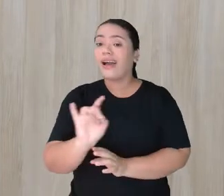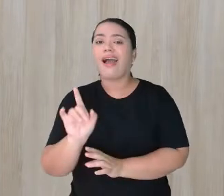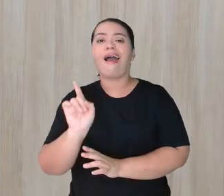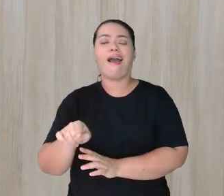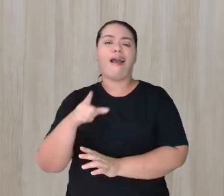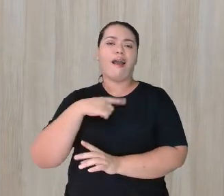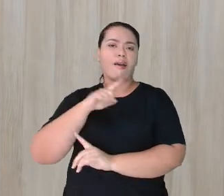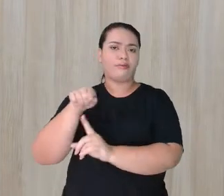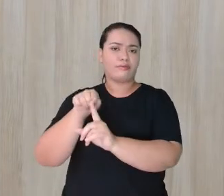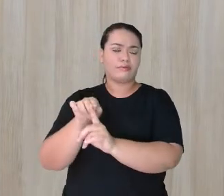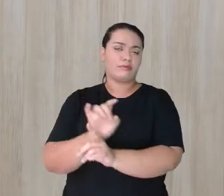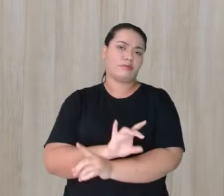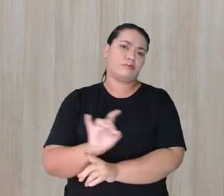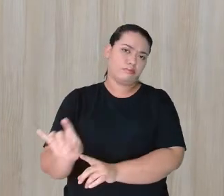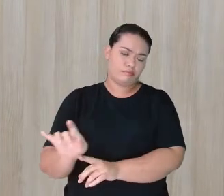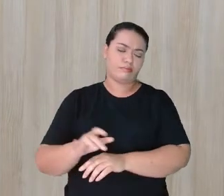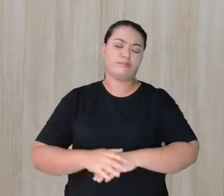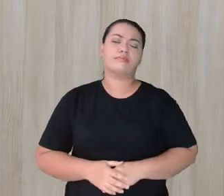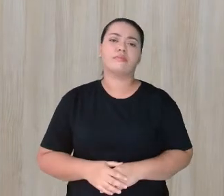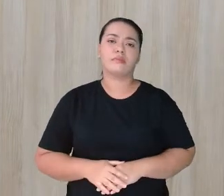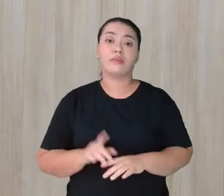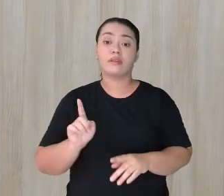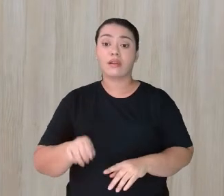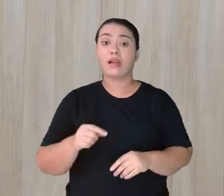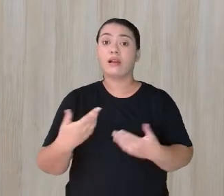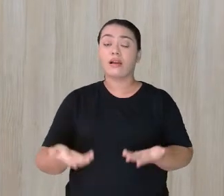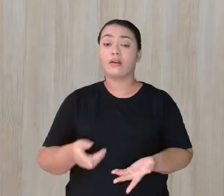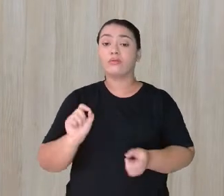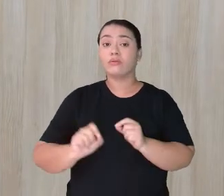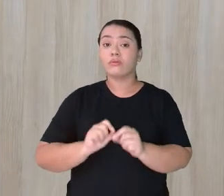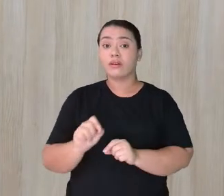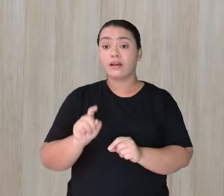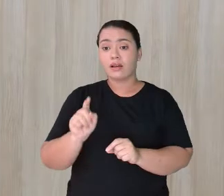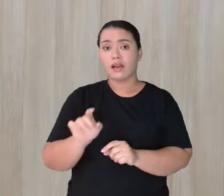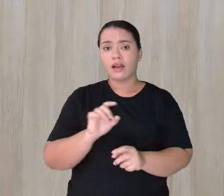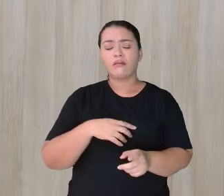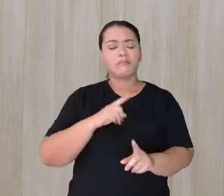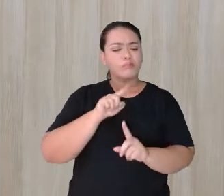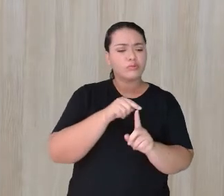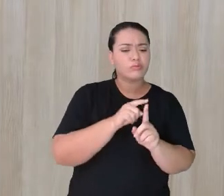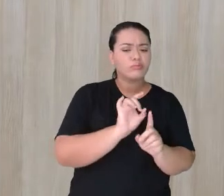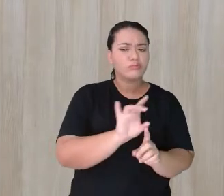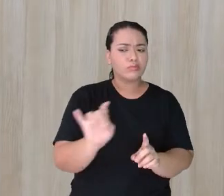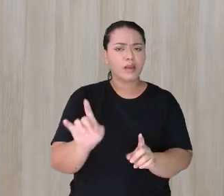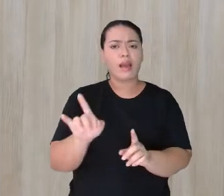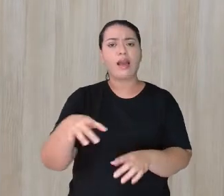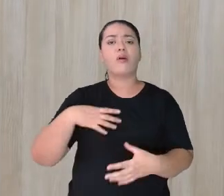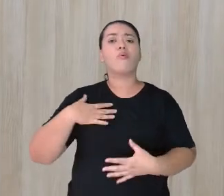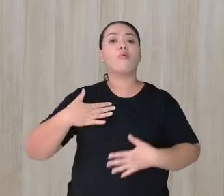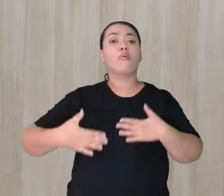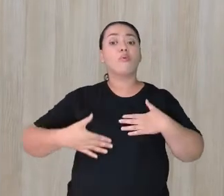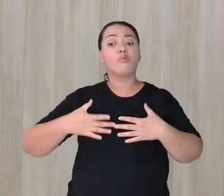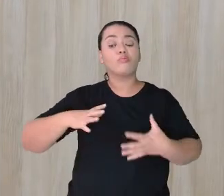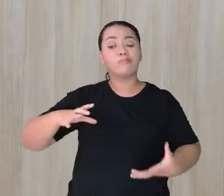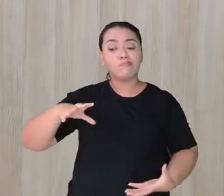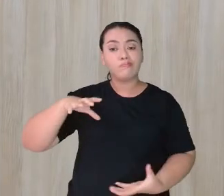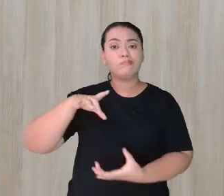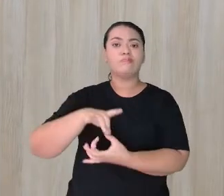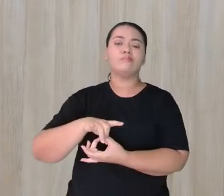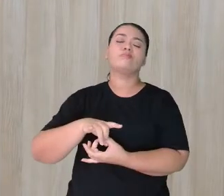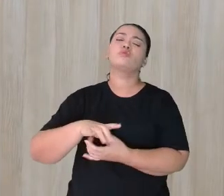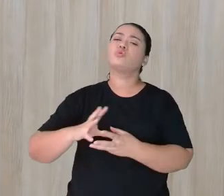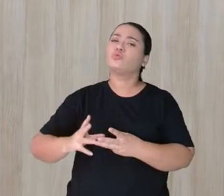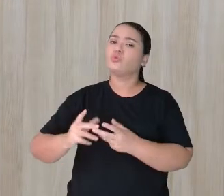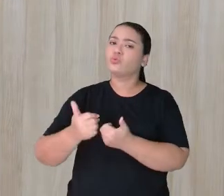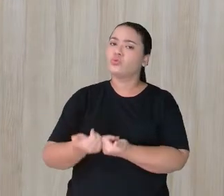essa função é para que realmente o nosso corpo ele seja realmente integrado, né? Seja um conjunto, tudo